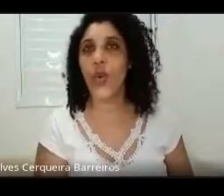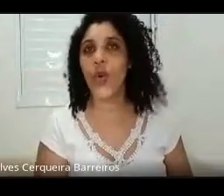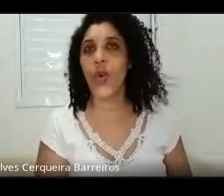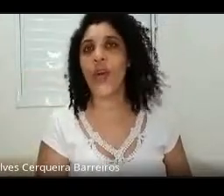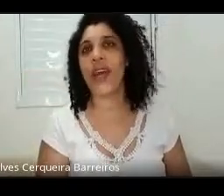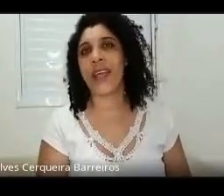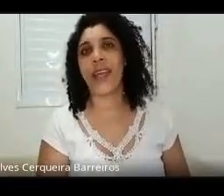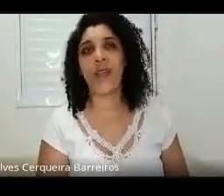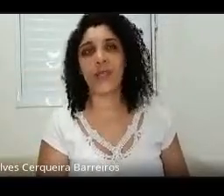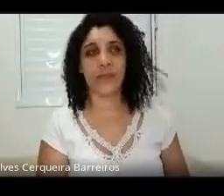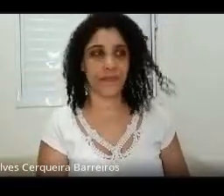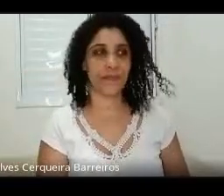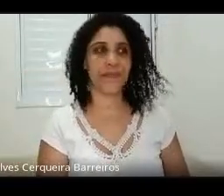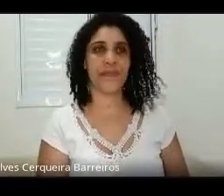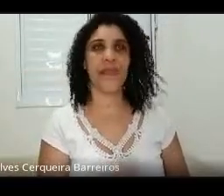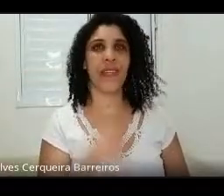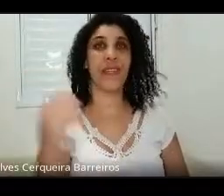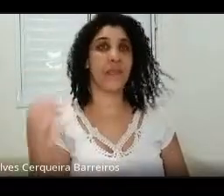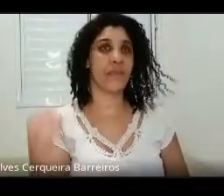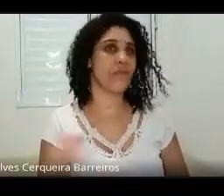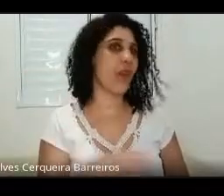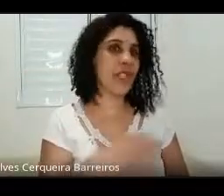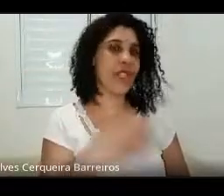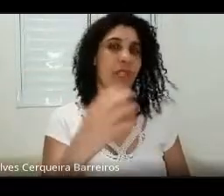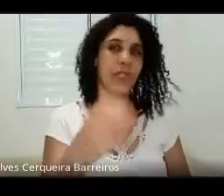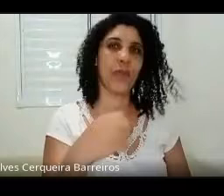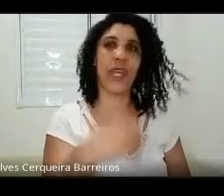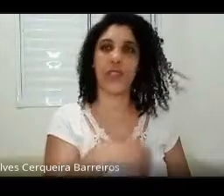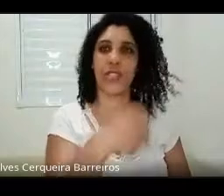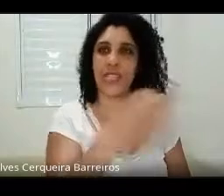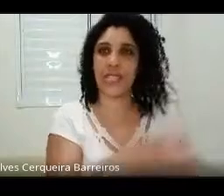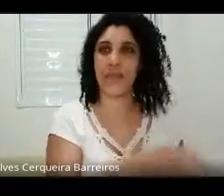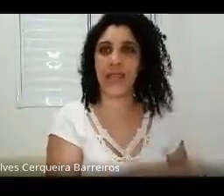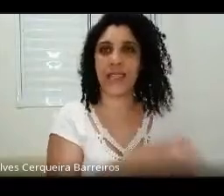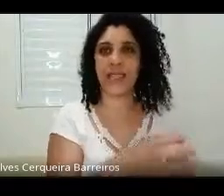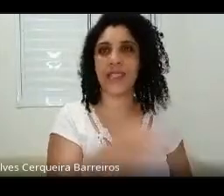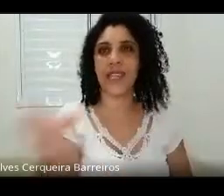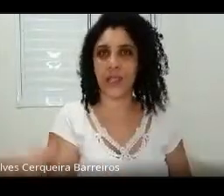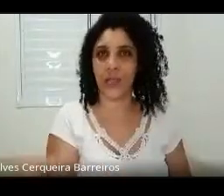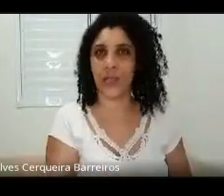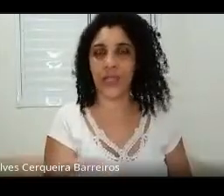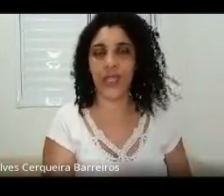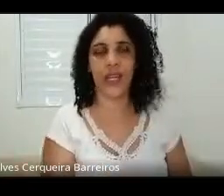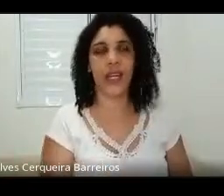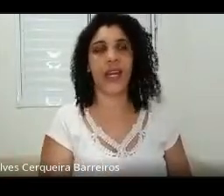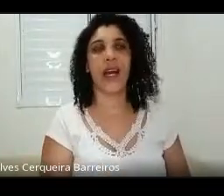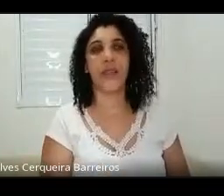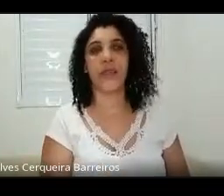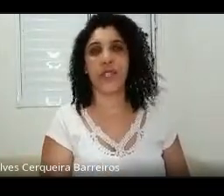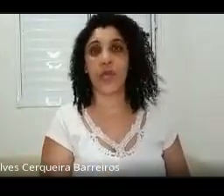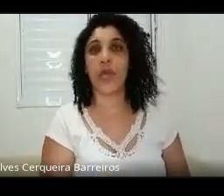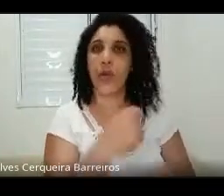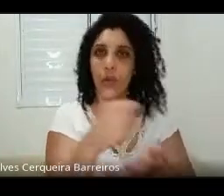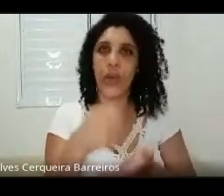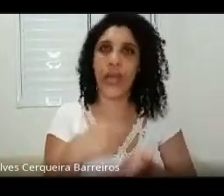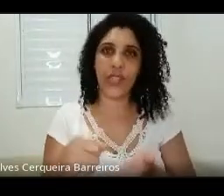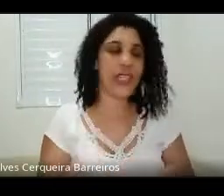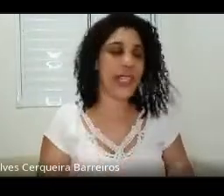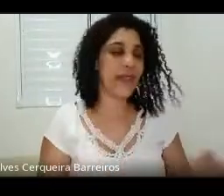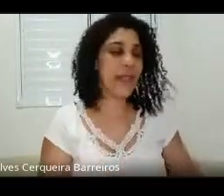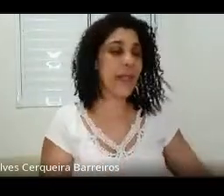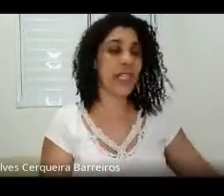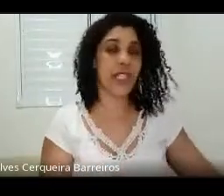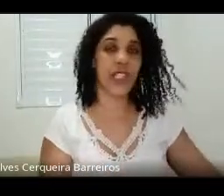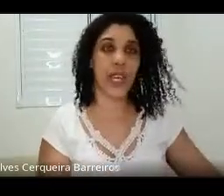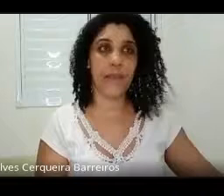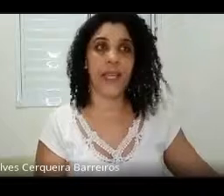corretamente com aquela aluna. Talvez justamente porque ela utilizasse mais esses sinais com a professora. Ou ela